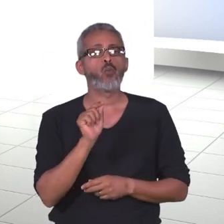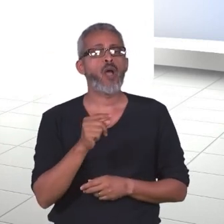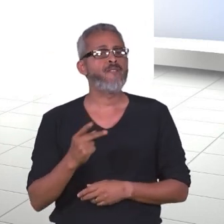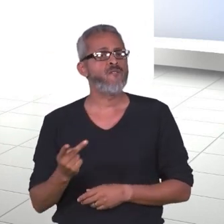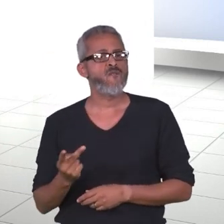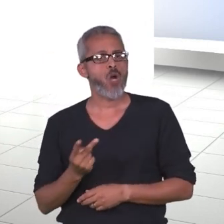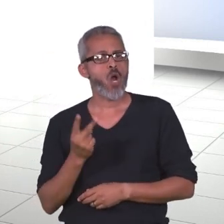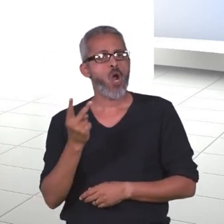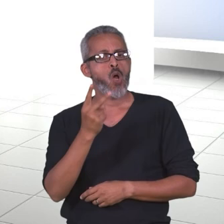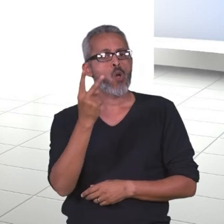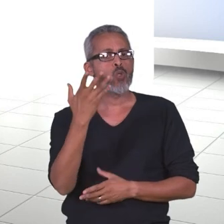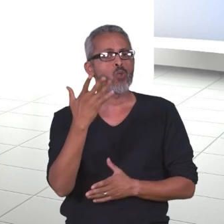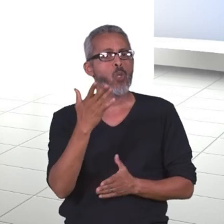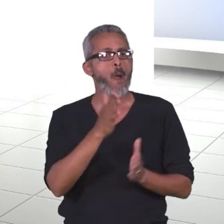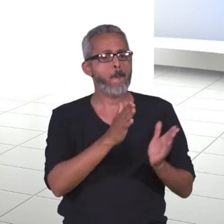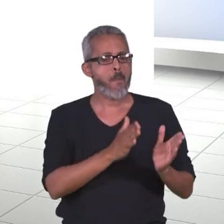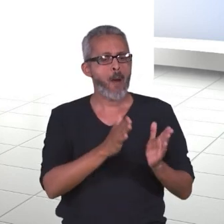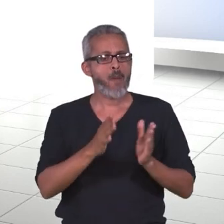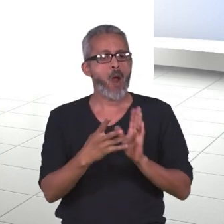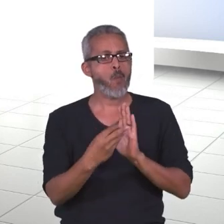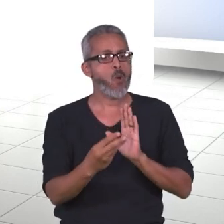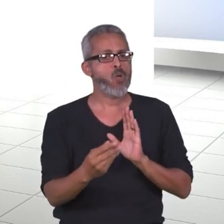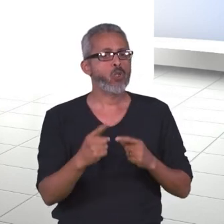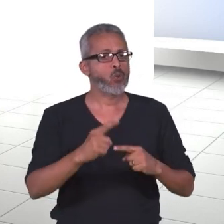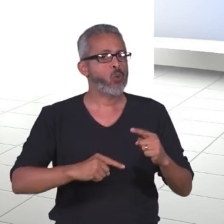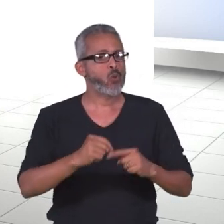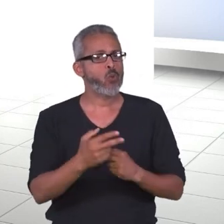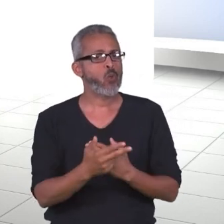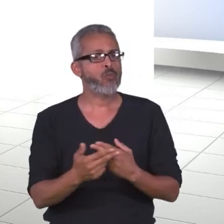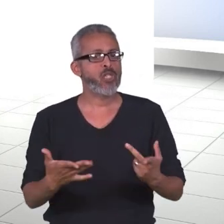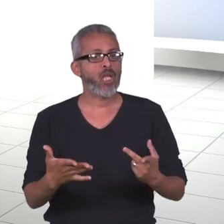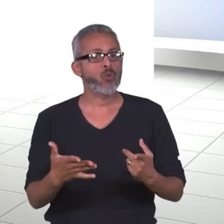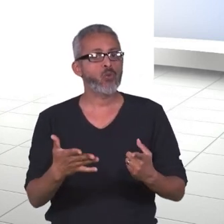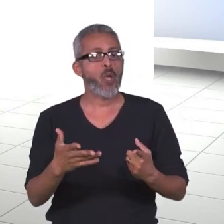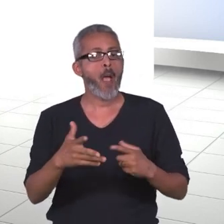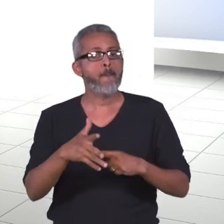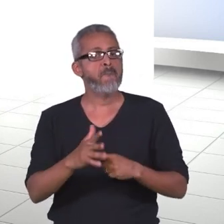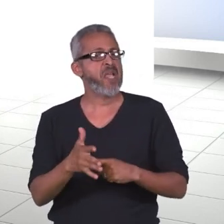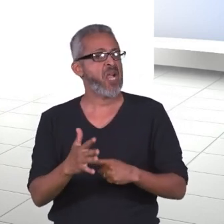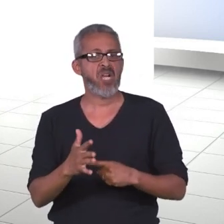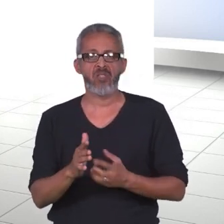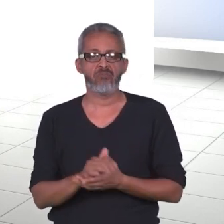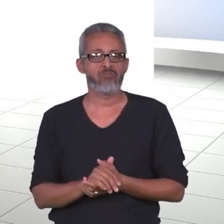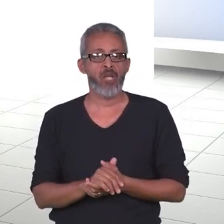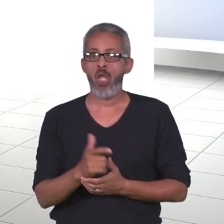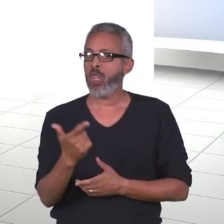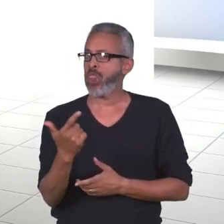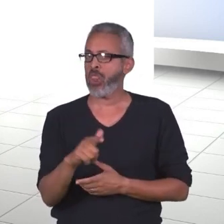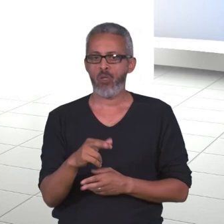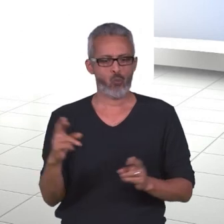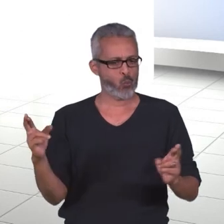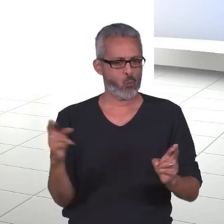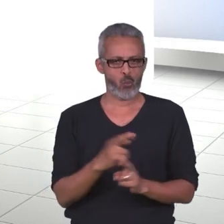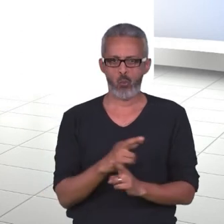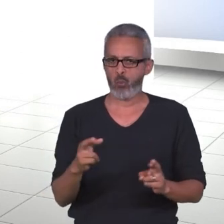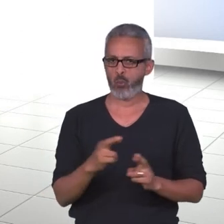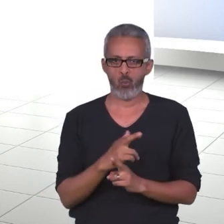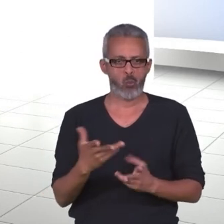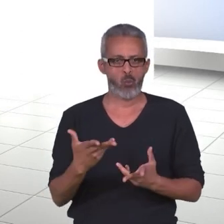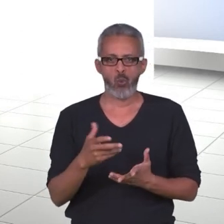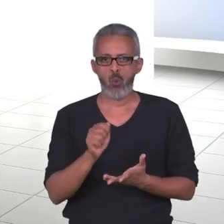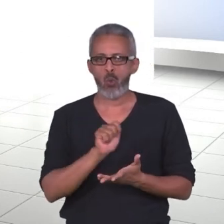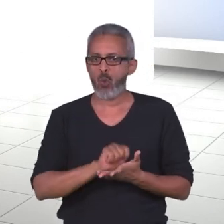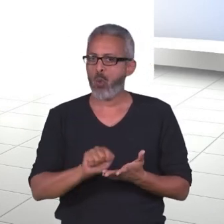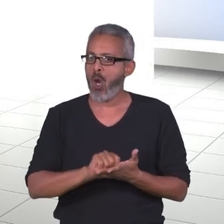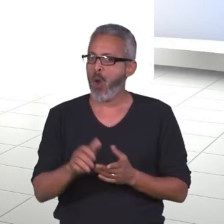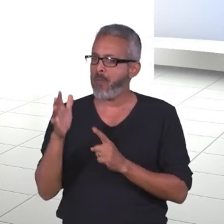desde o início, pois fala de valorização de padrões e objetos mecânicos, não havendo